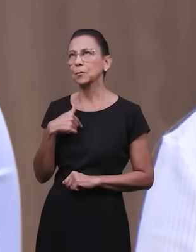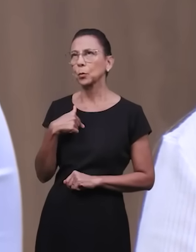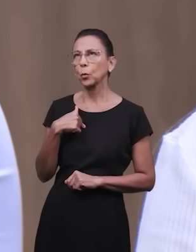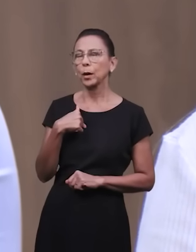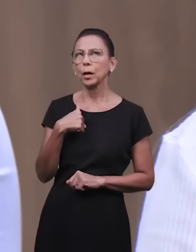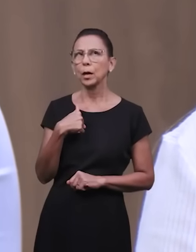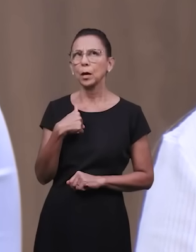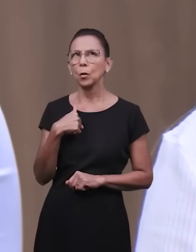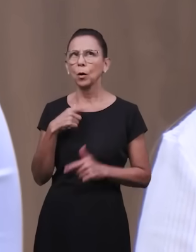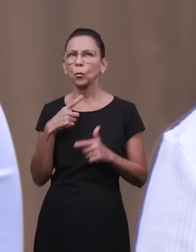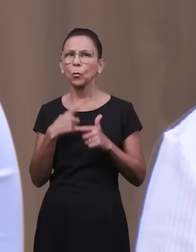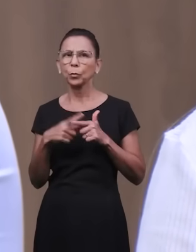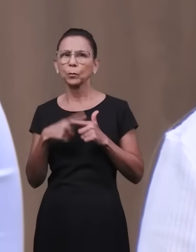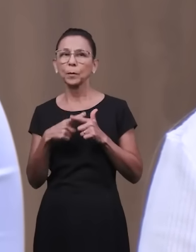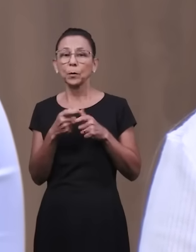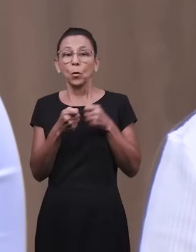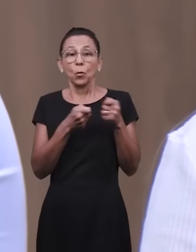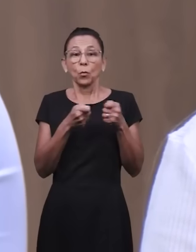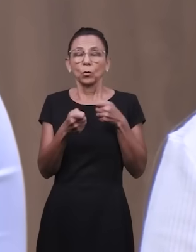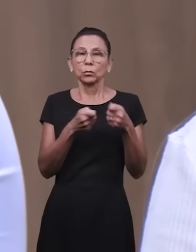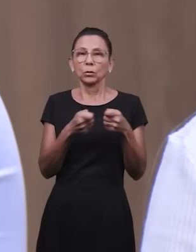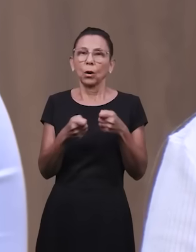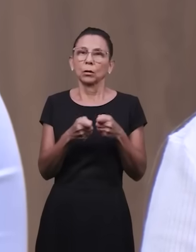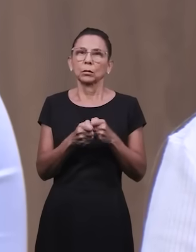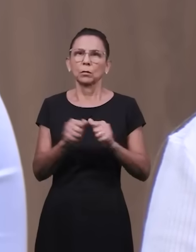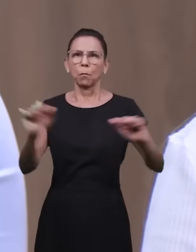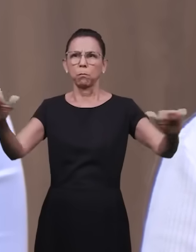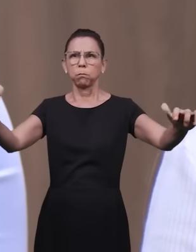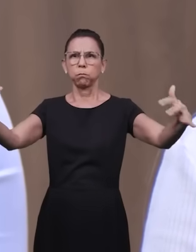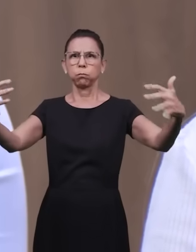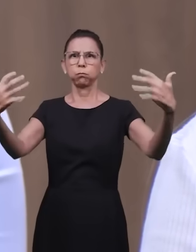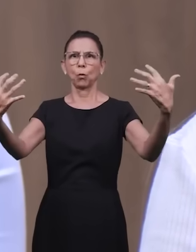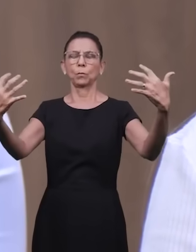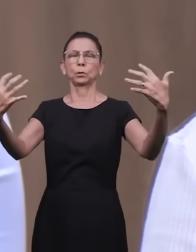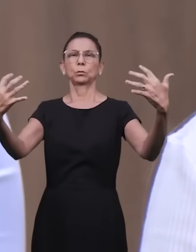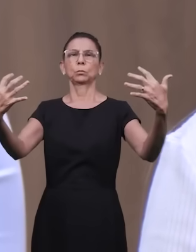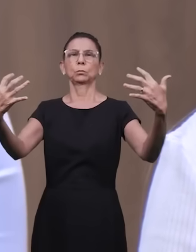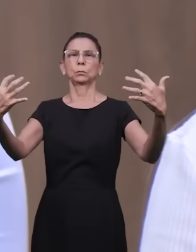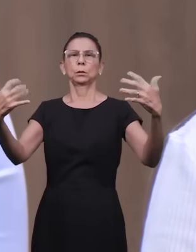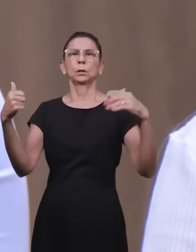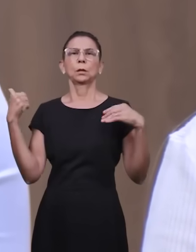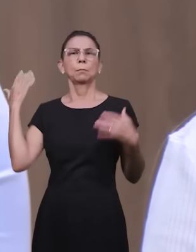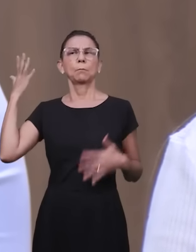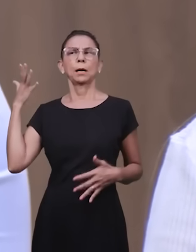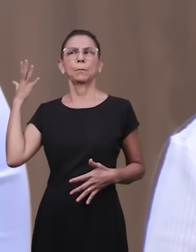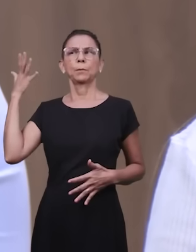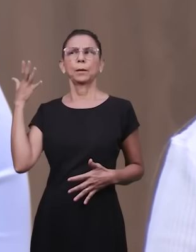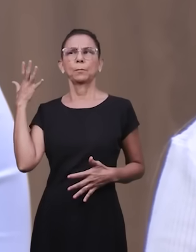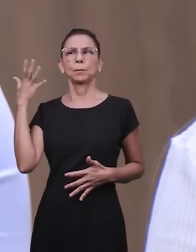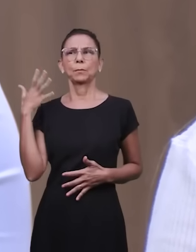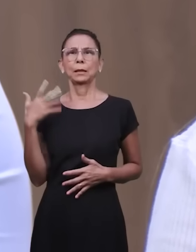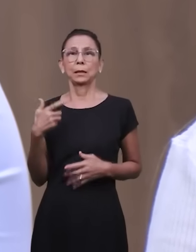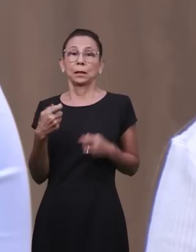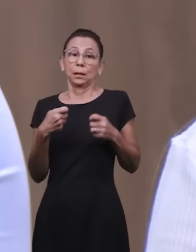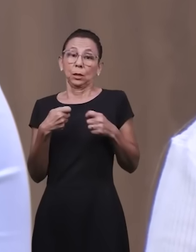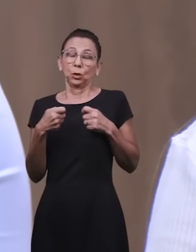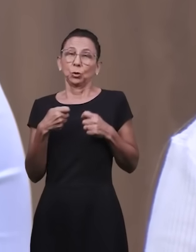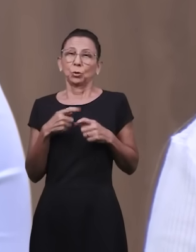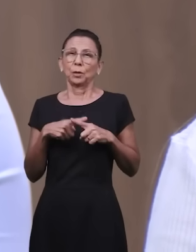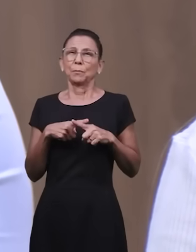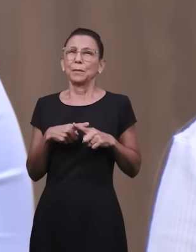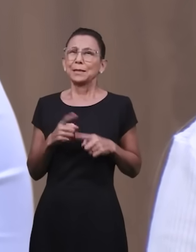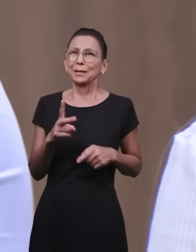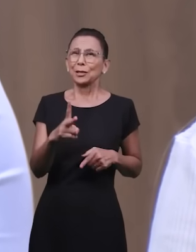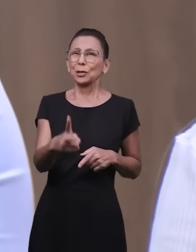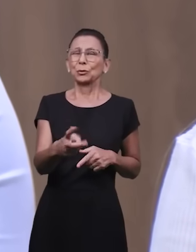tenho um domínio em falar em público, mas mesmo assim eu sinto taquicardia, sinto ali as mãos suarem.